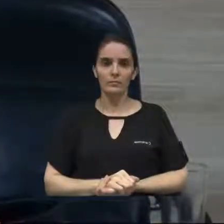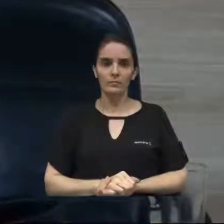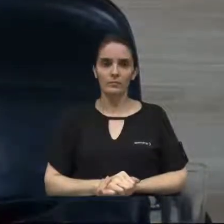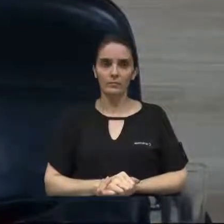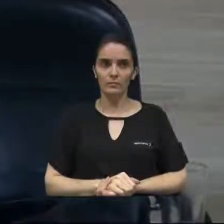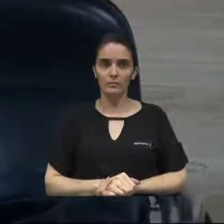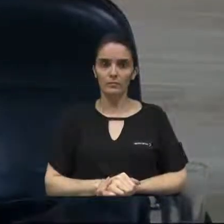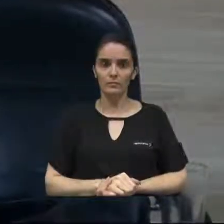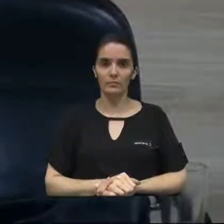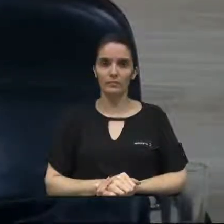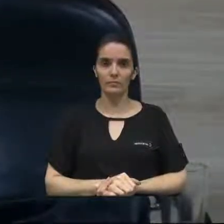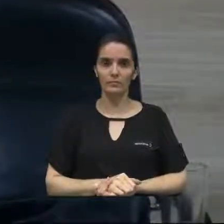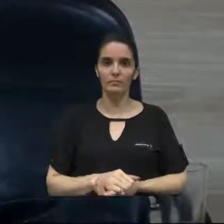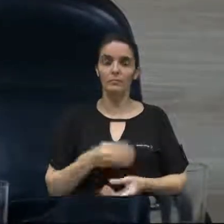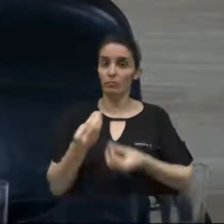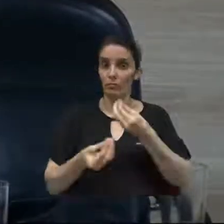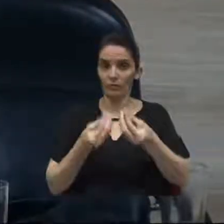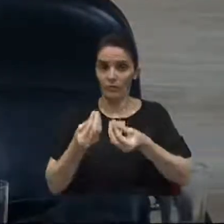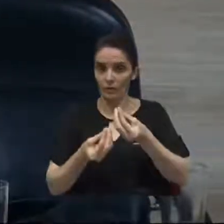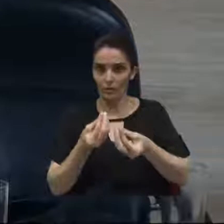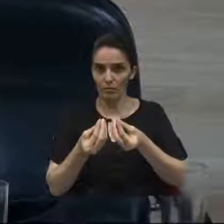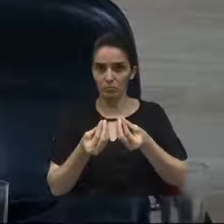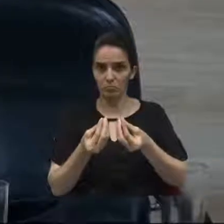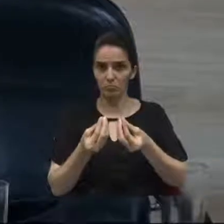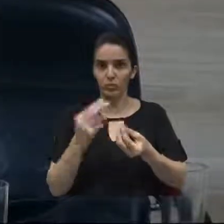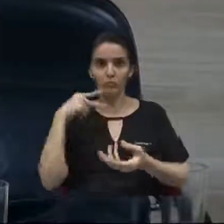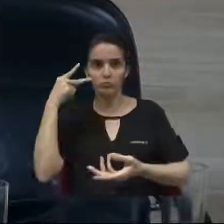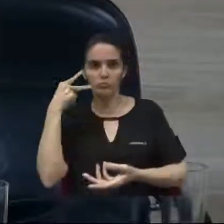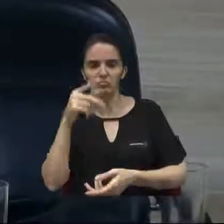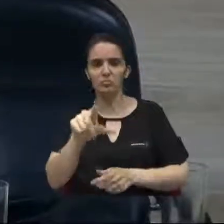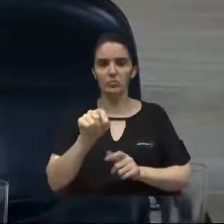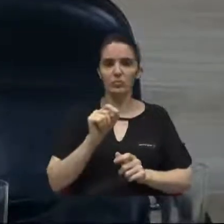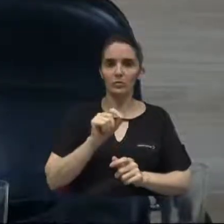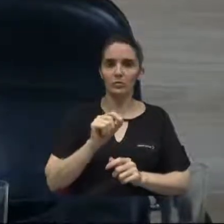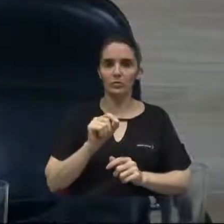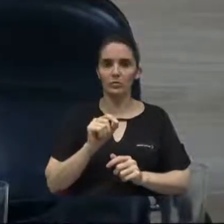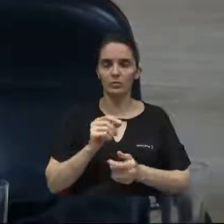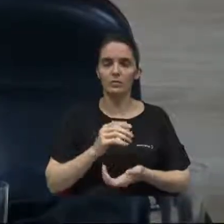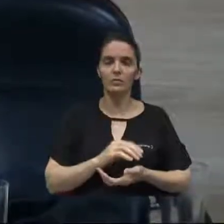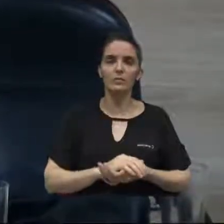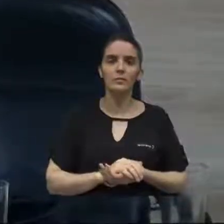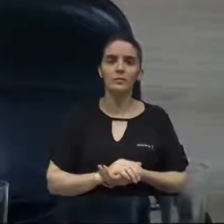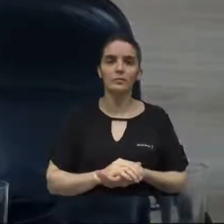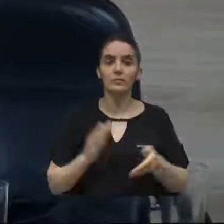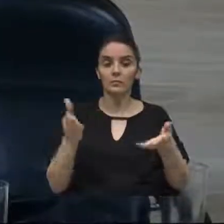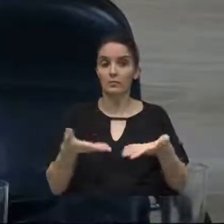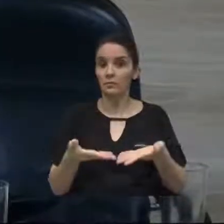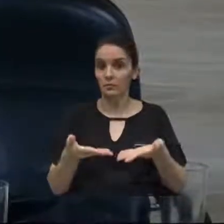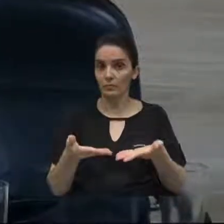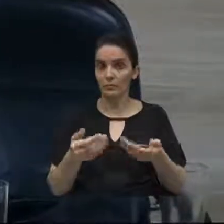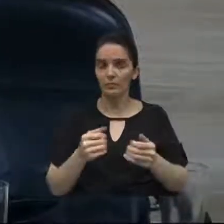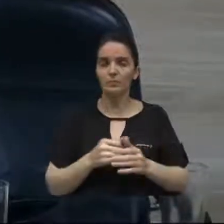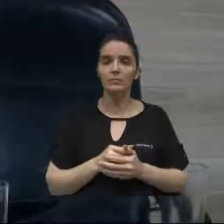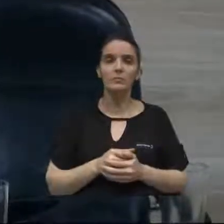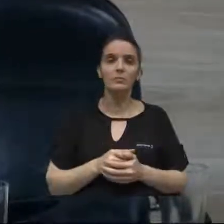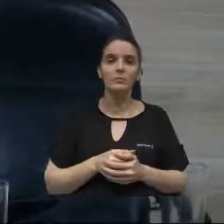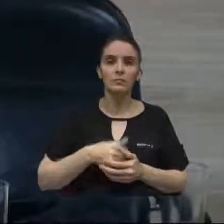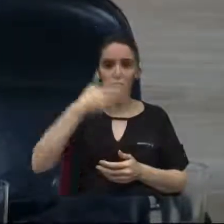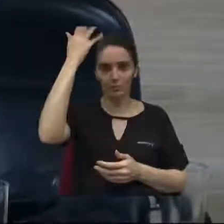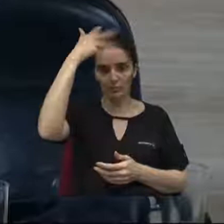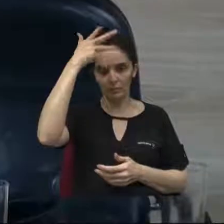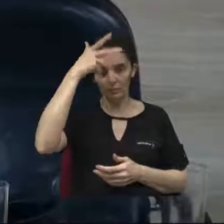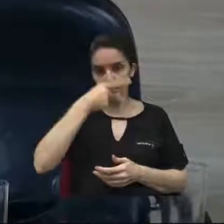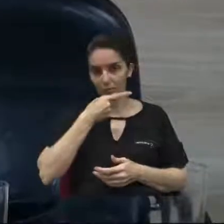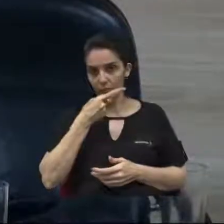não cabe a nós, então, por isso essa transformação, e por isso eu não mantive a lei, porque